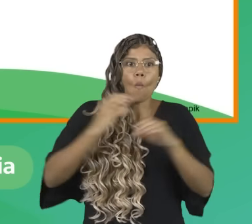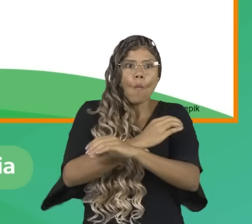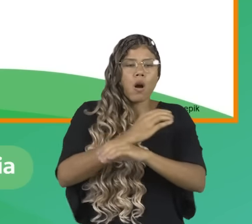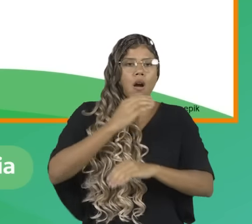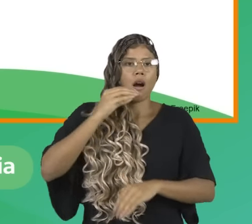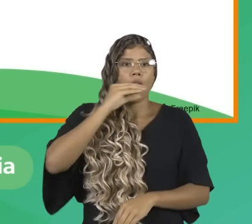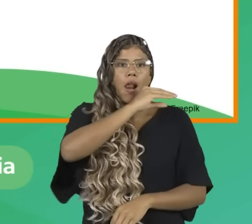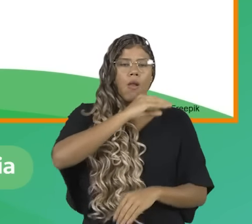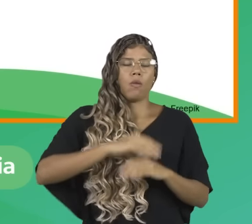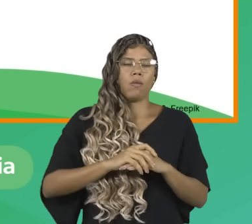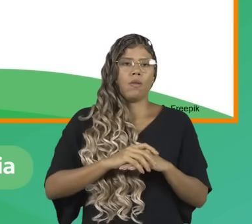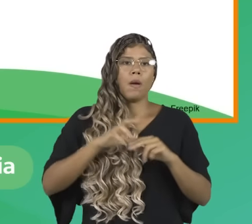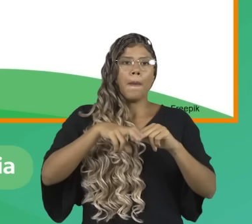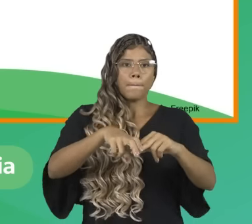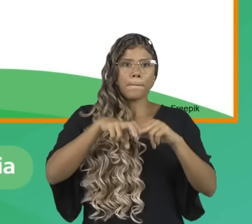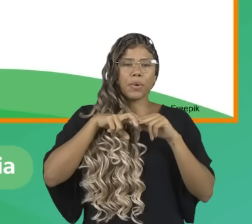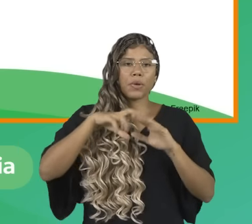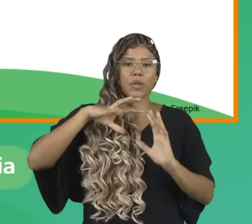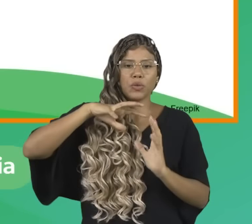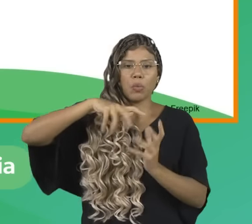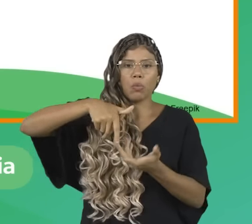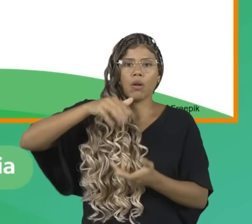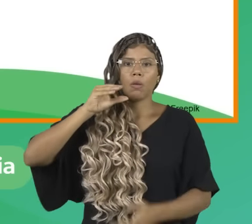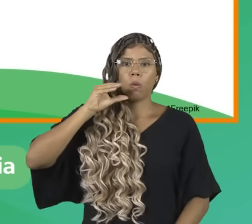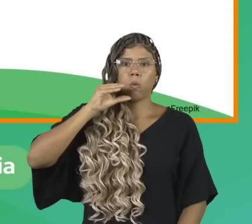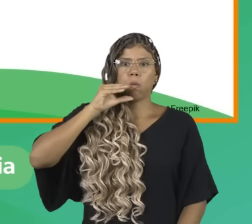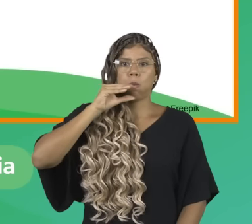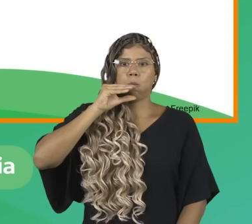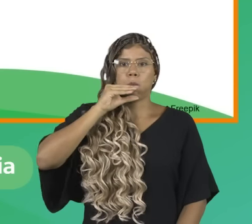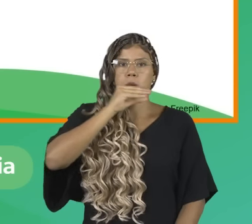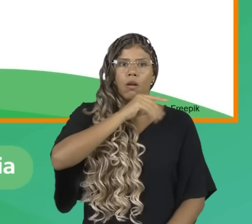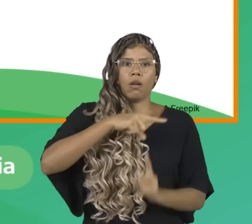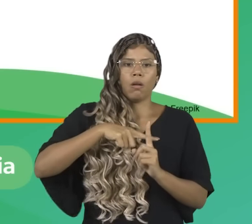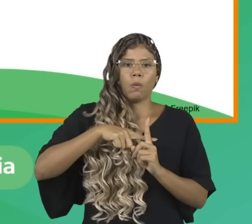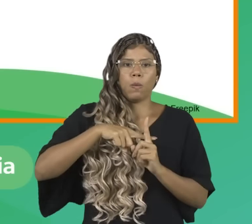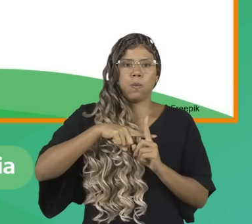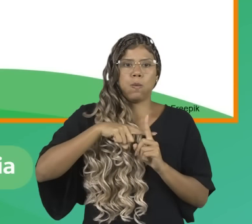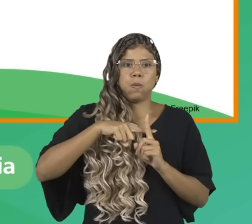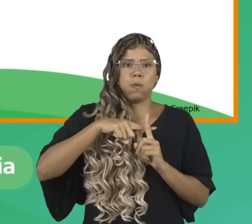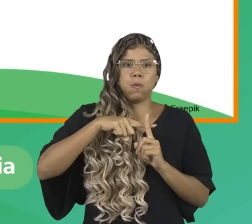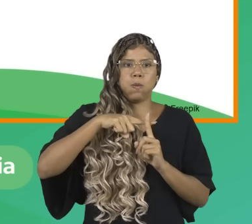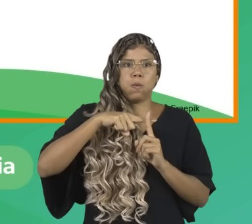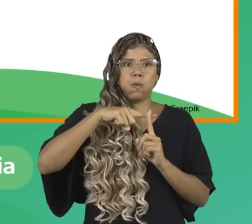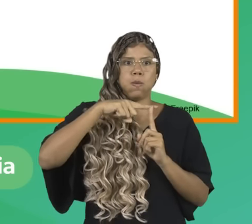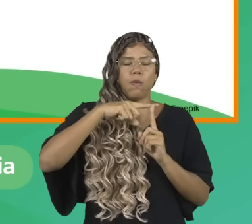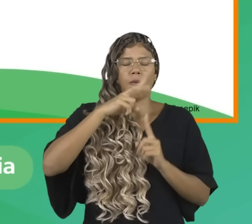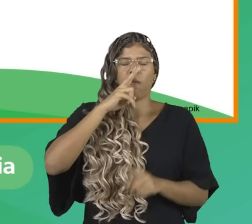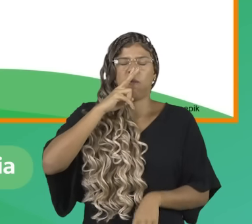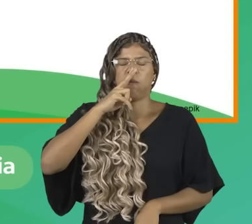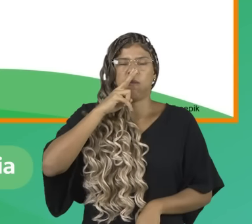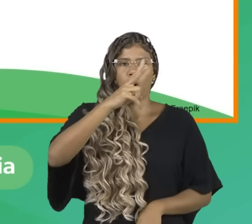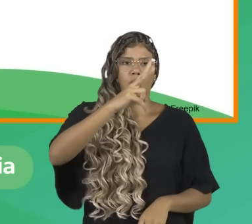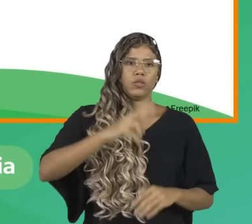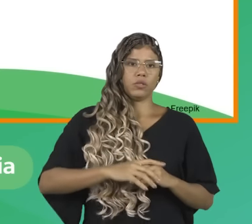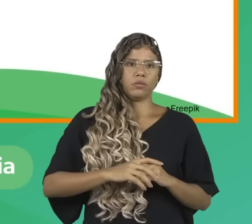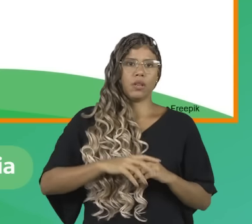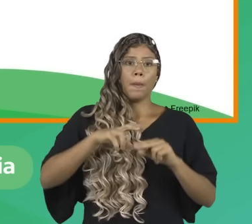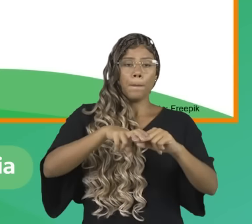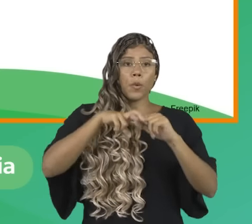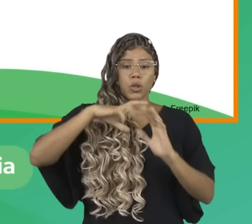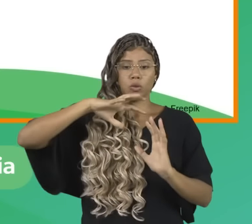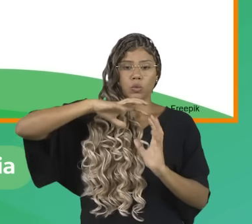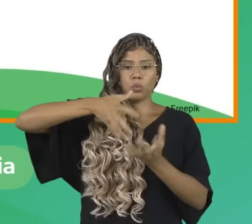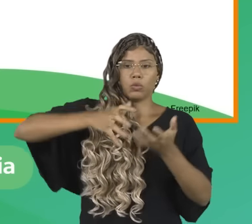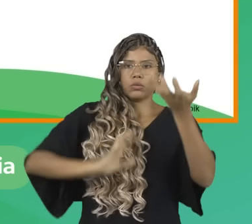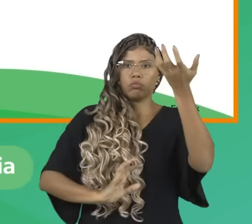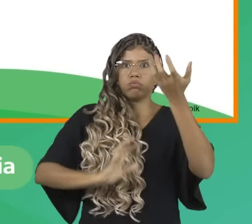percepção e de retenção da temperatura muda como a temperatura como um todo flui no planeta, já que muda as massas de ar e as